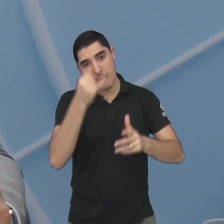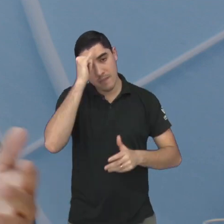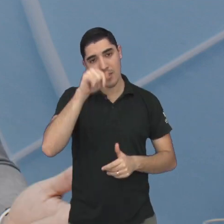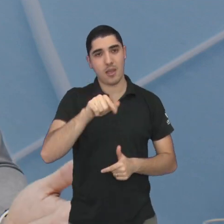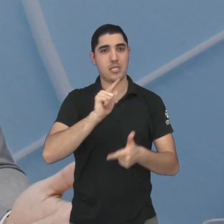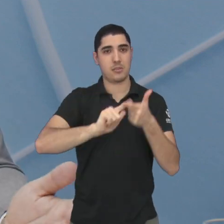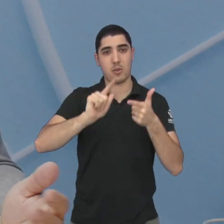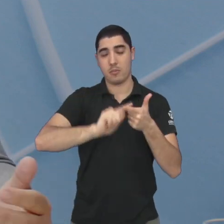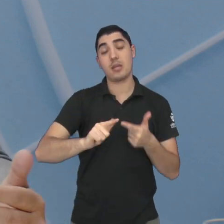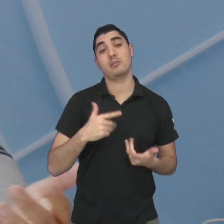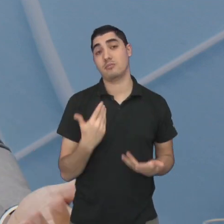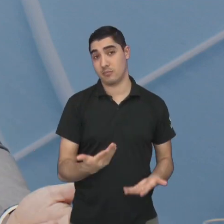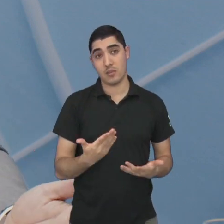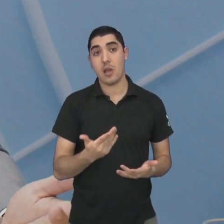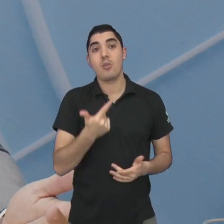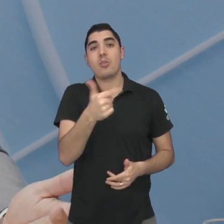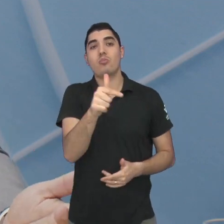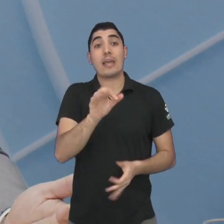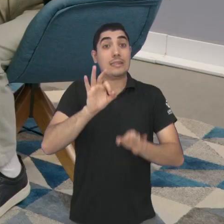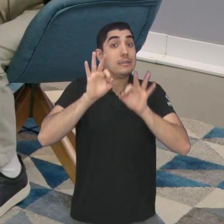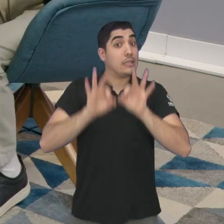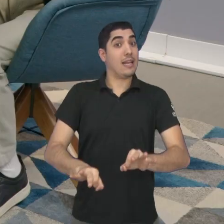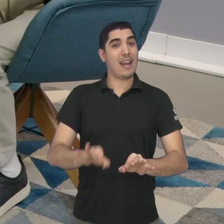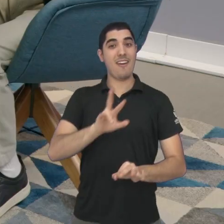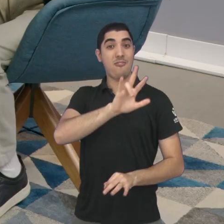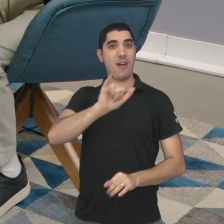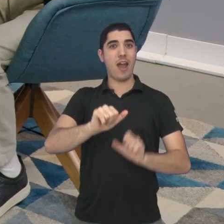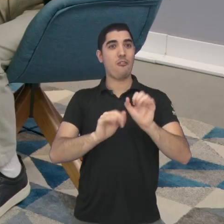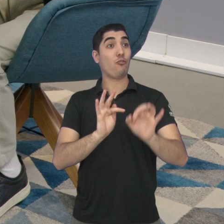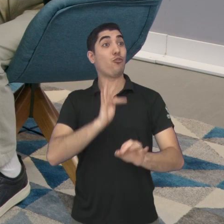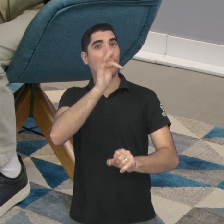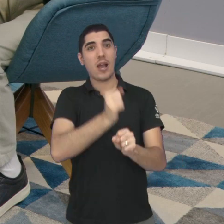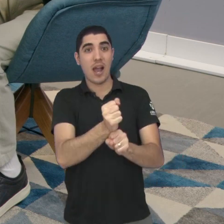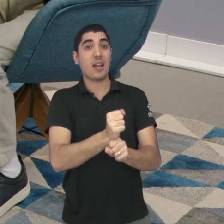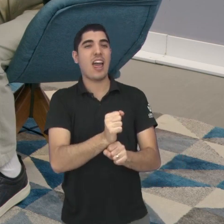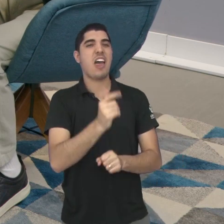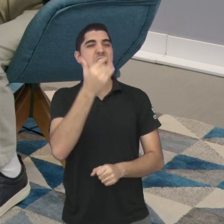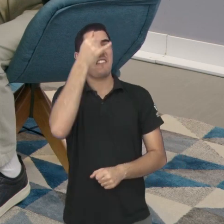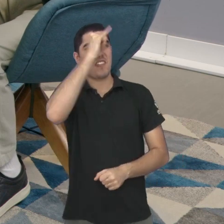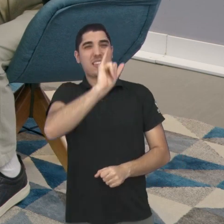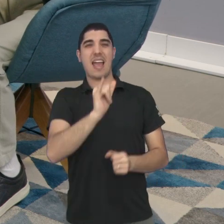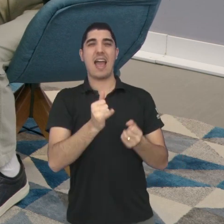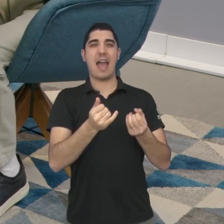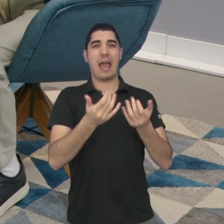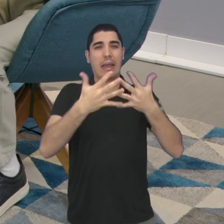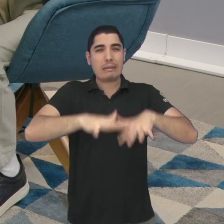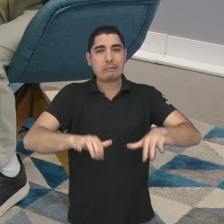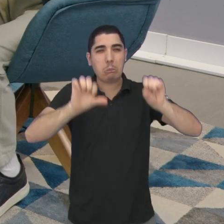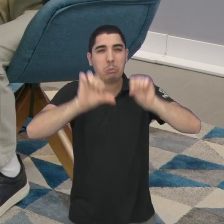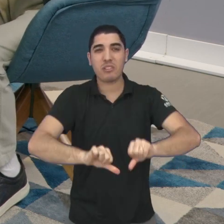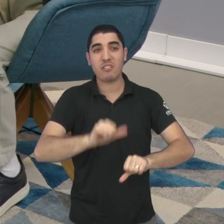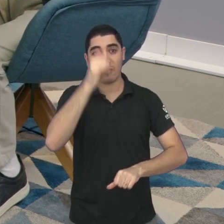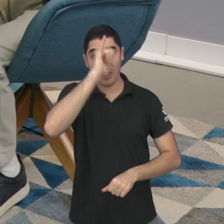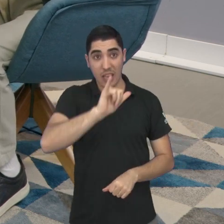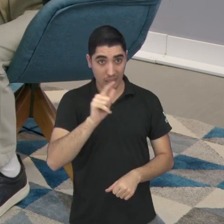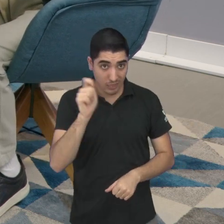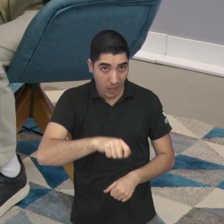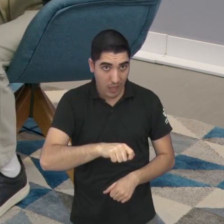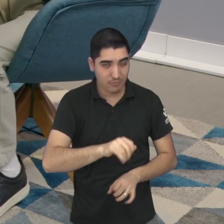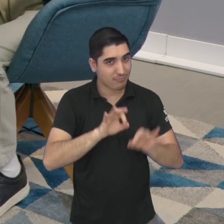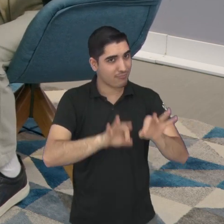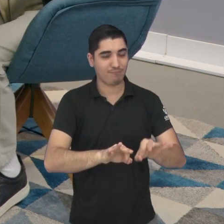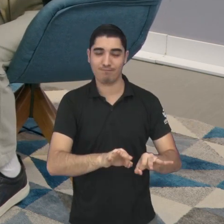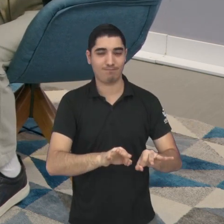nenhuma garantia que nós não vamos vivenciar nos próximos anos mais crises, né? Concorda, professor? Ela é muito